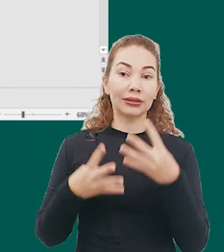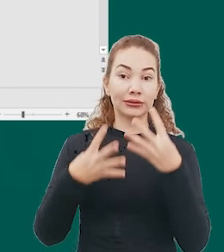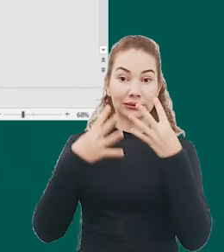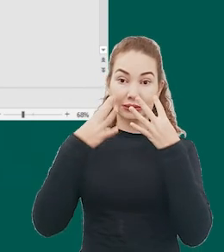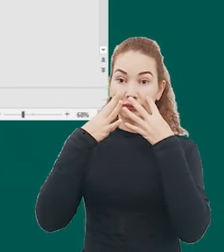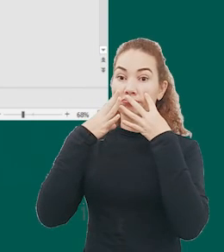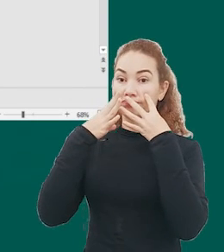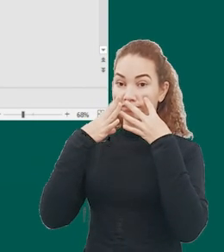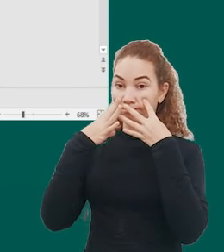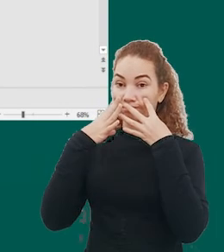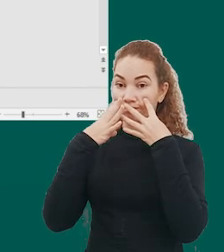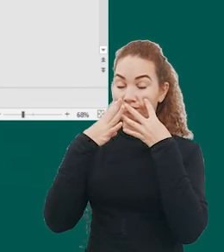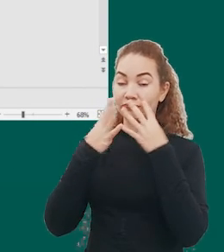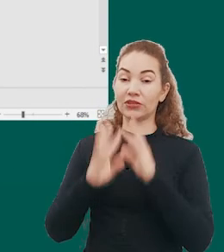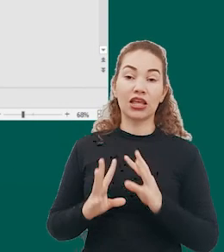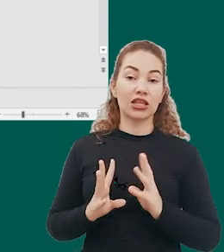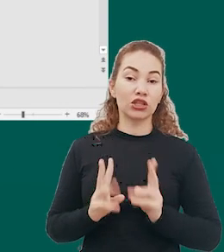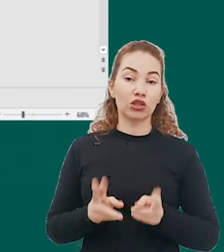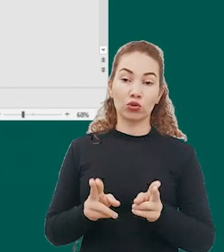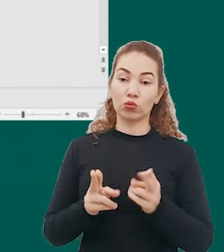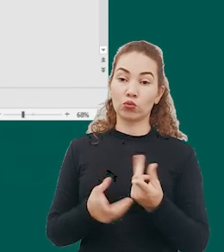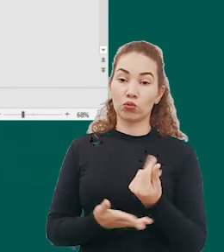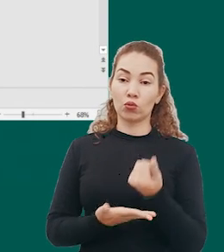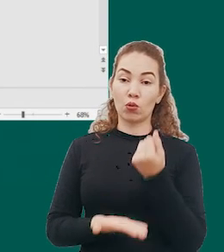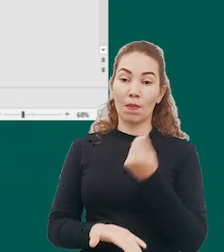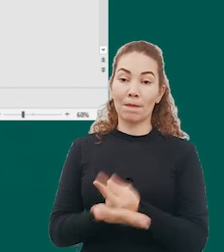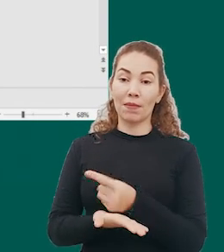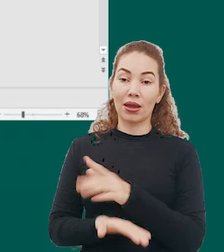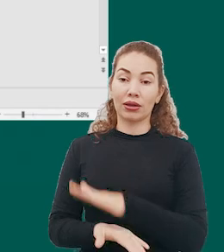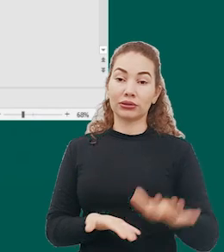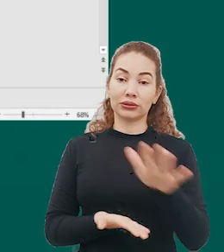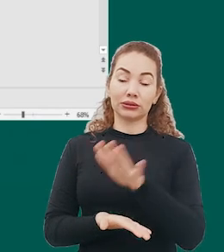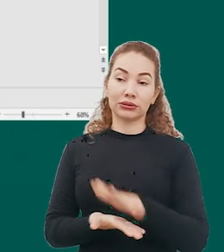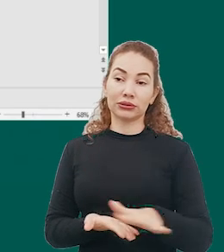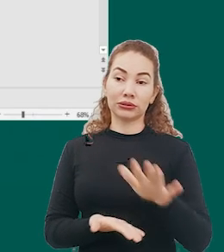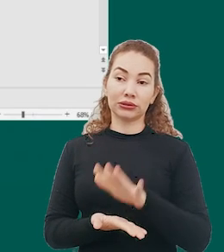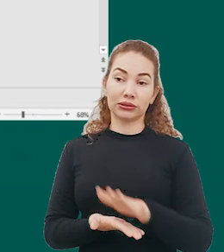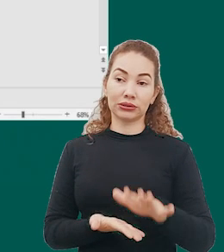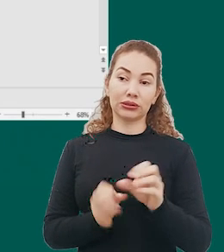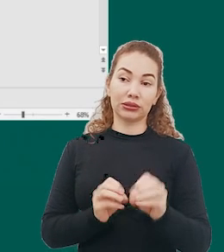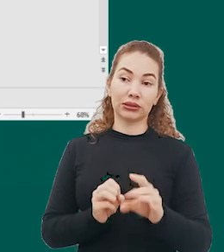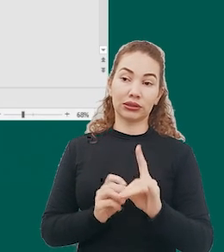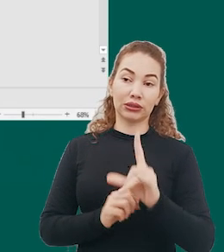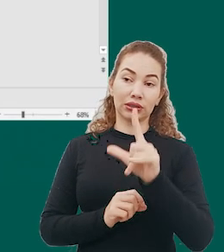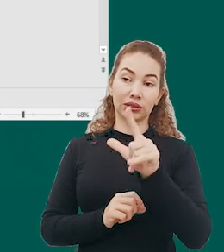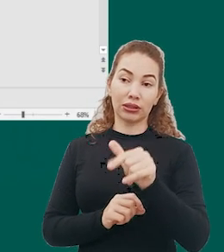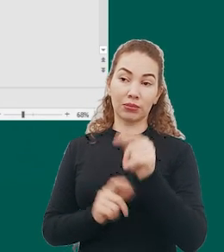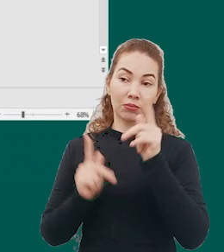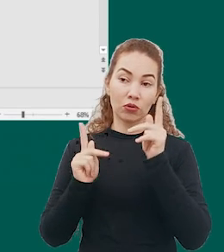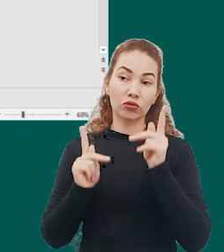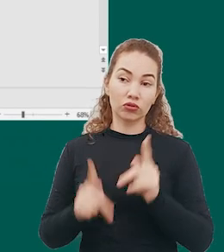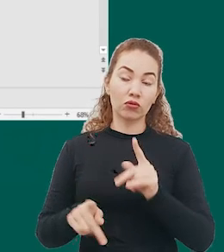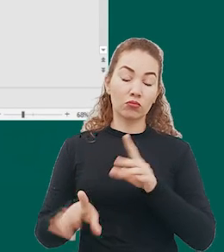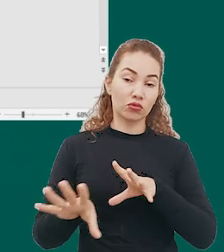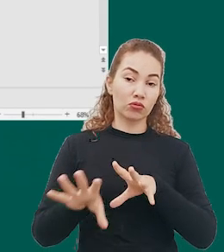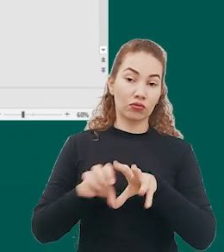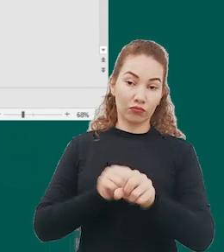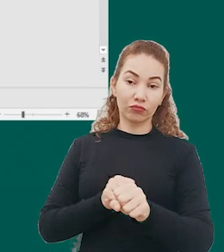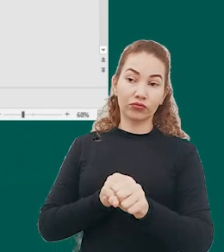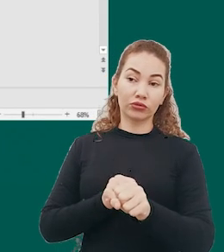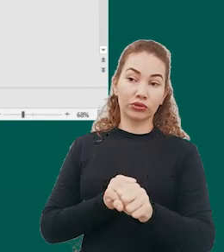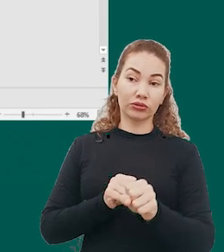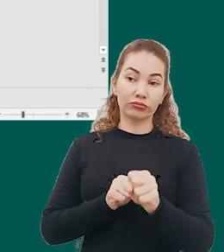atenção, todo o valor pago de educação após a pessoa estar